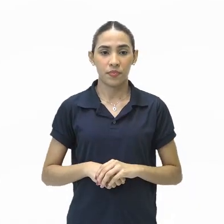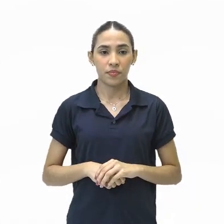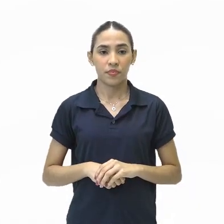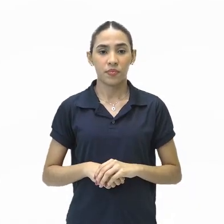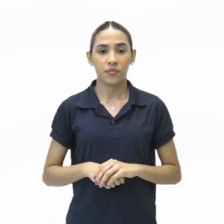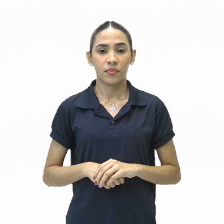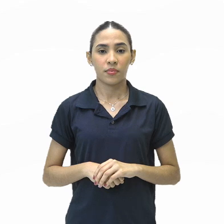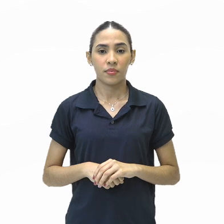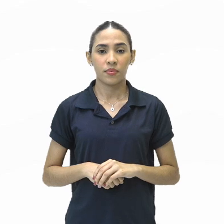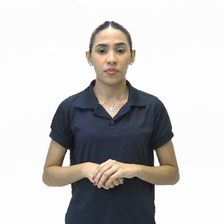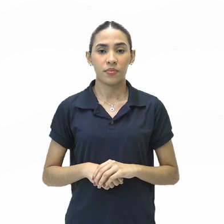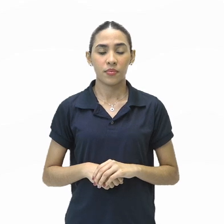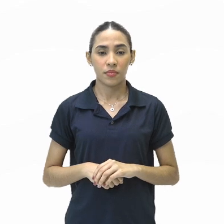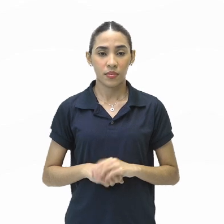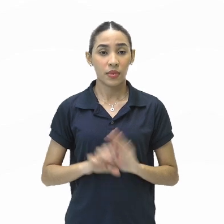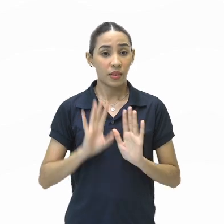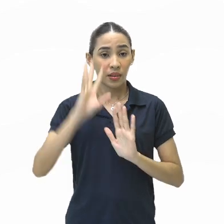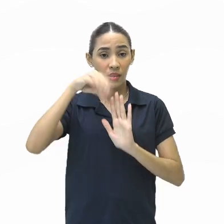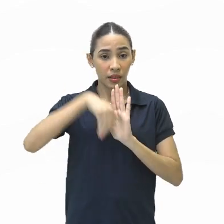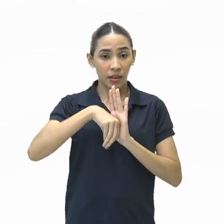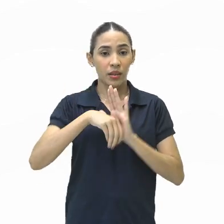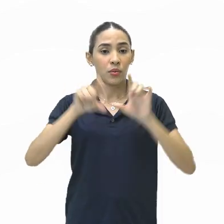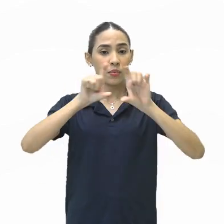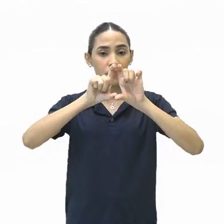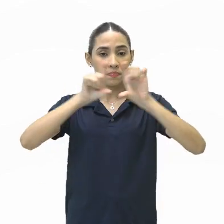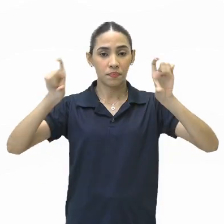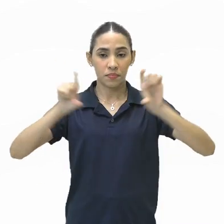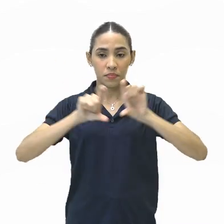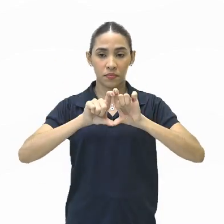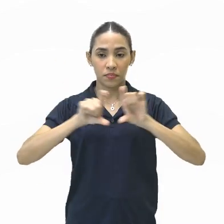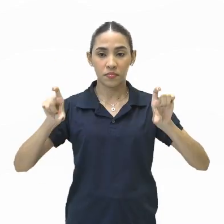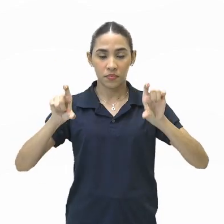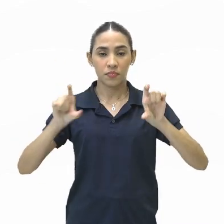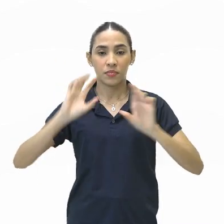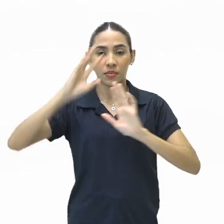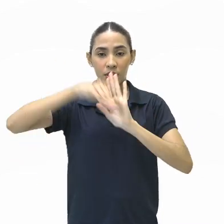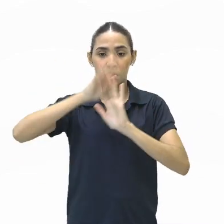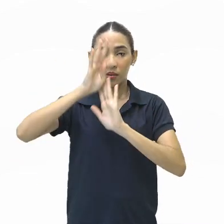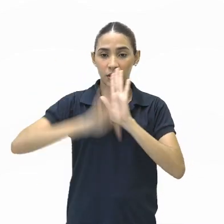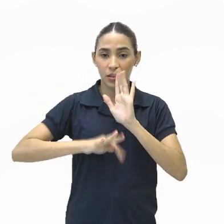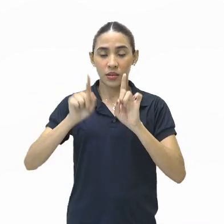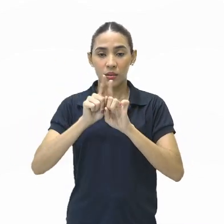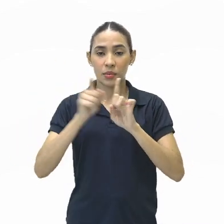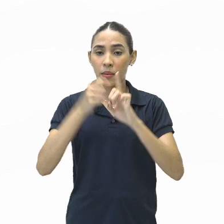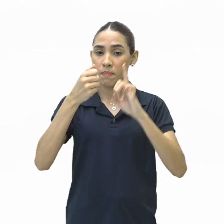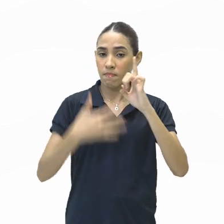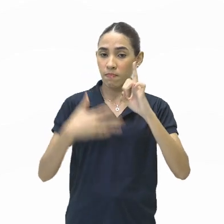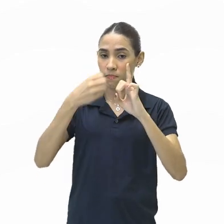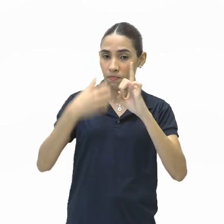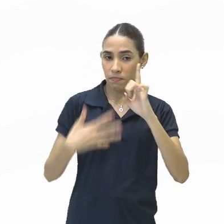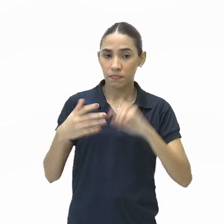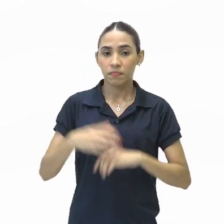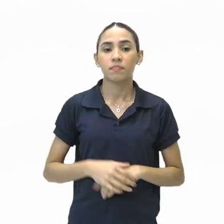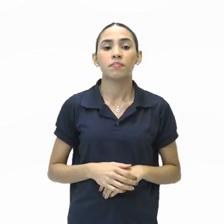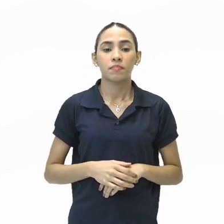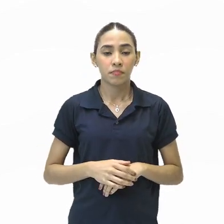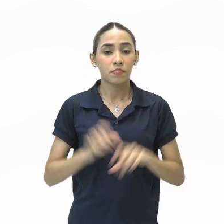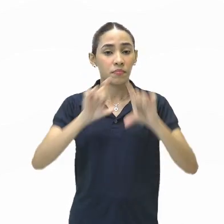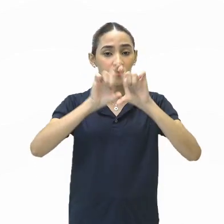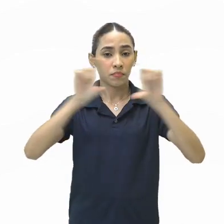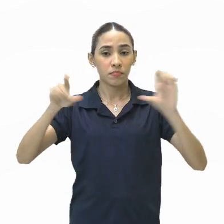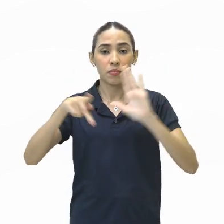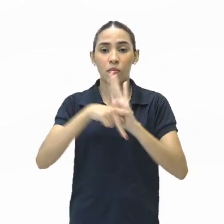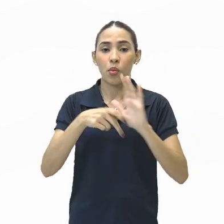Ó, dentro da lei dos parágrafos intermediários, né, do nosso desenvolvimento. Os parágrafos intermediários